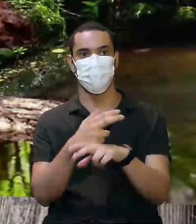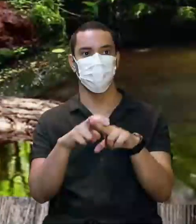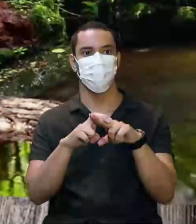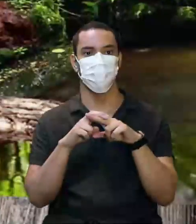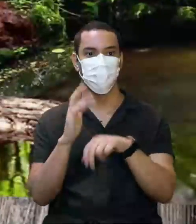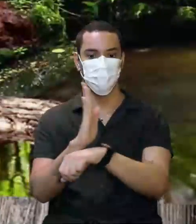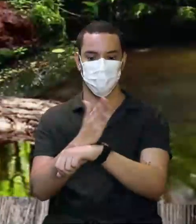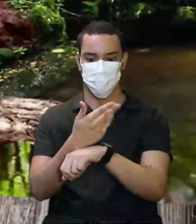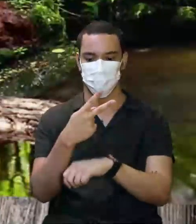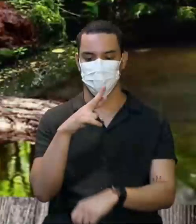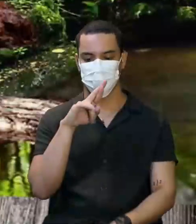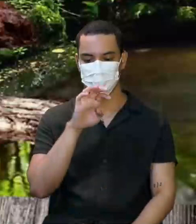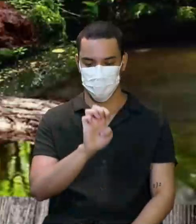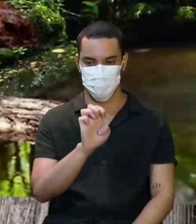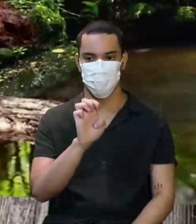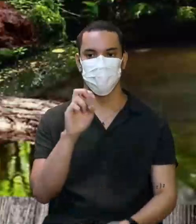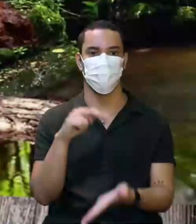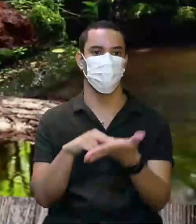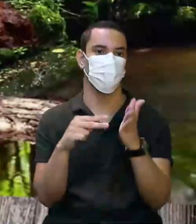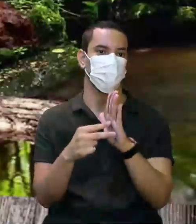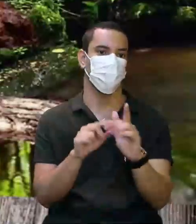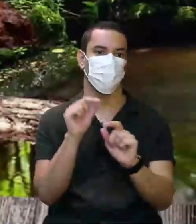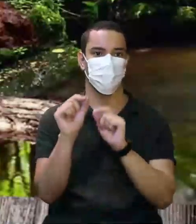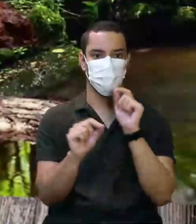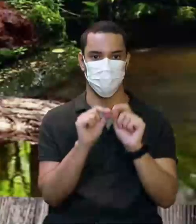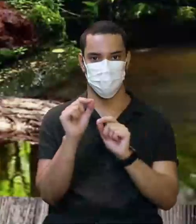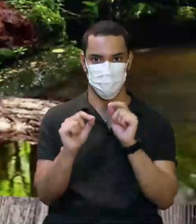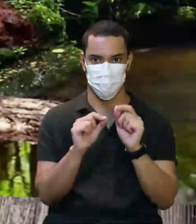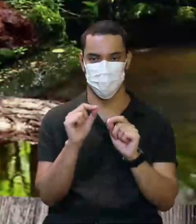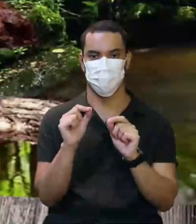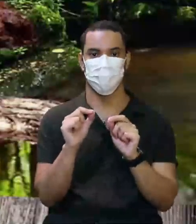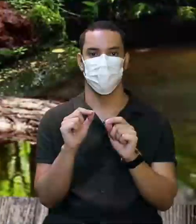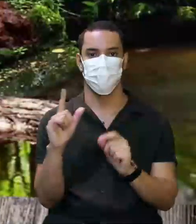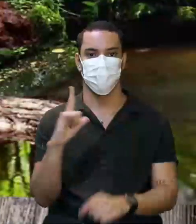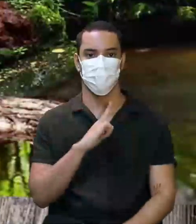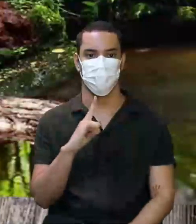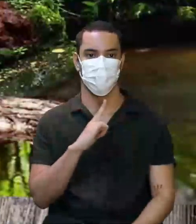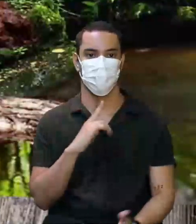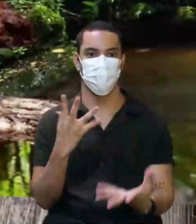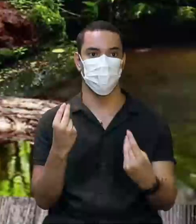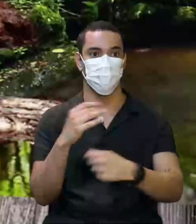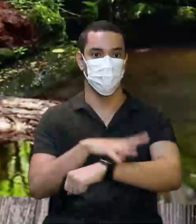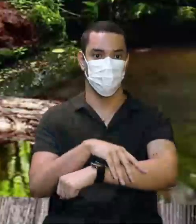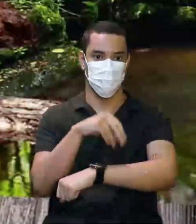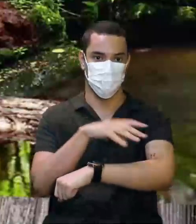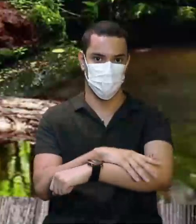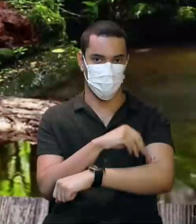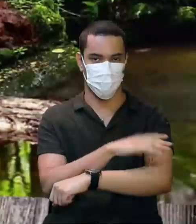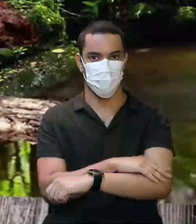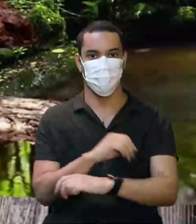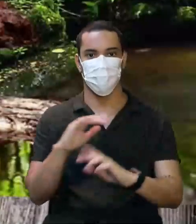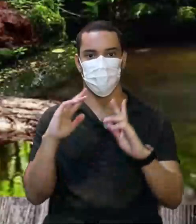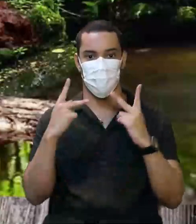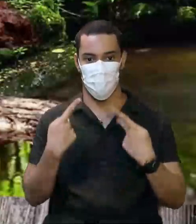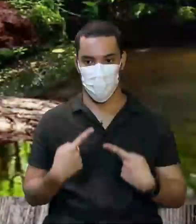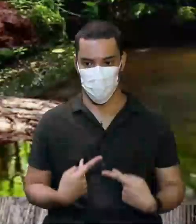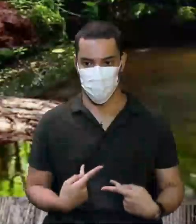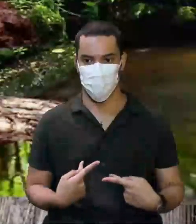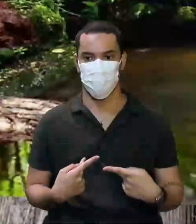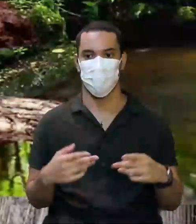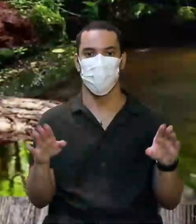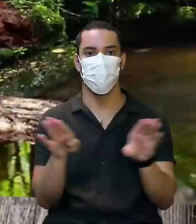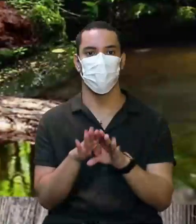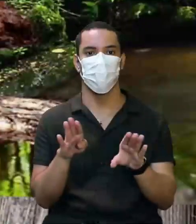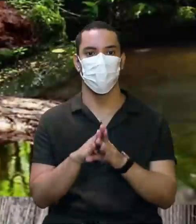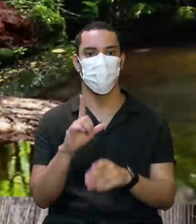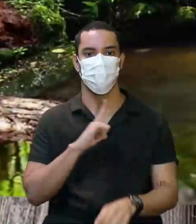Esses pré-australopitecos, eles tinham bastante pelo no seu corpo, tá?